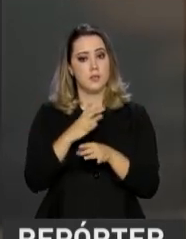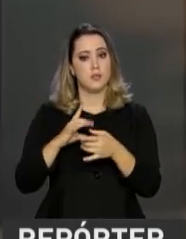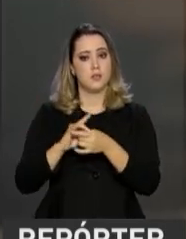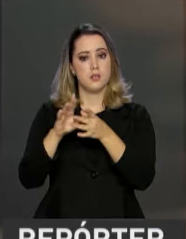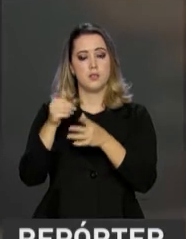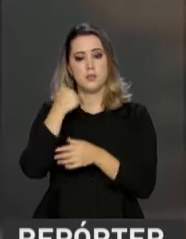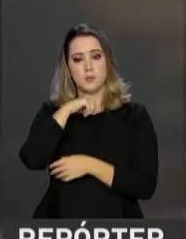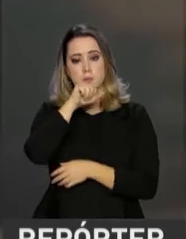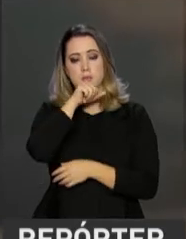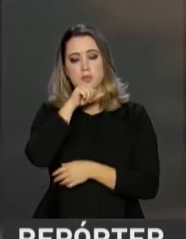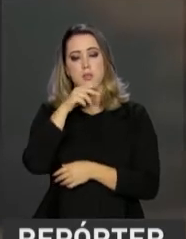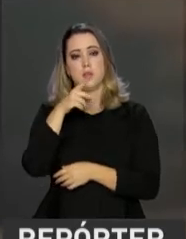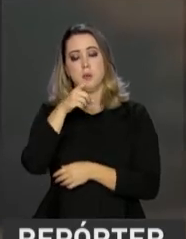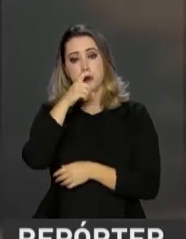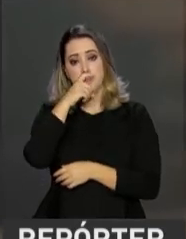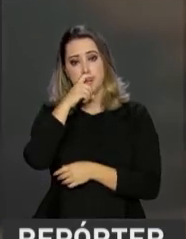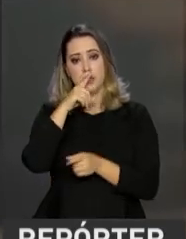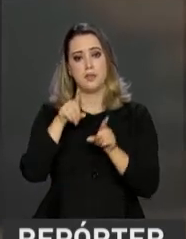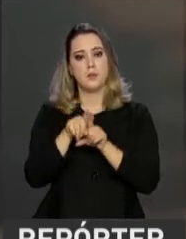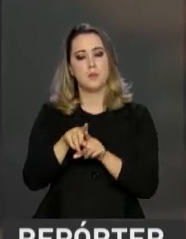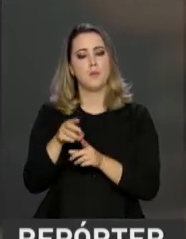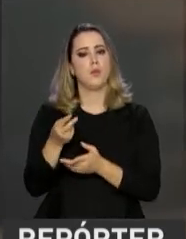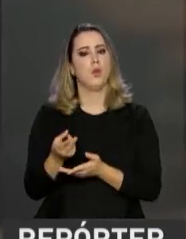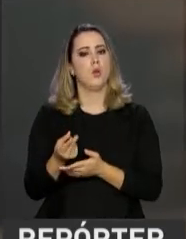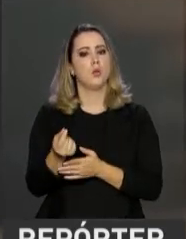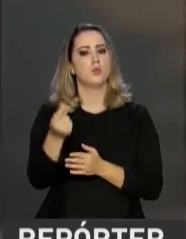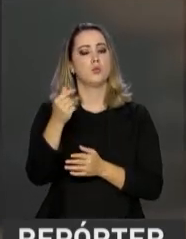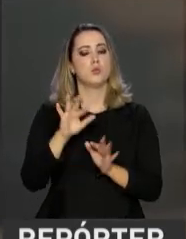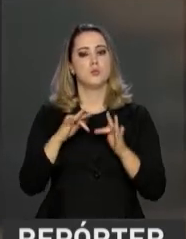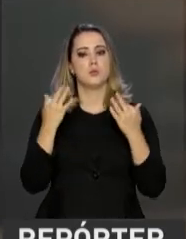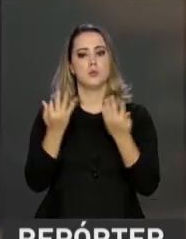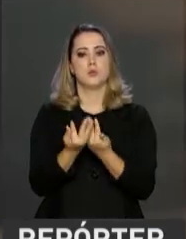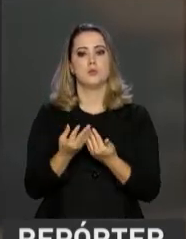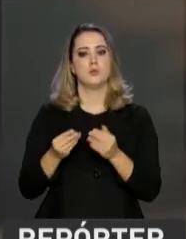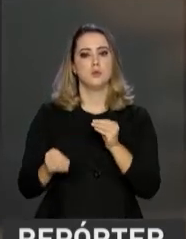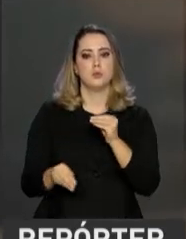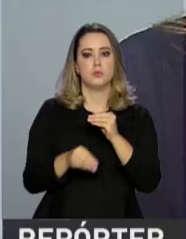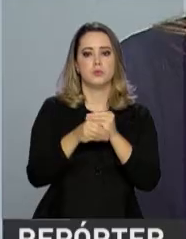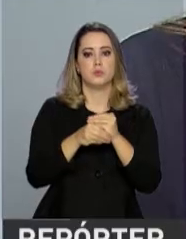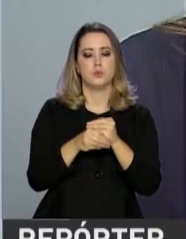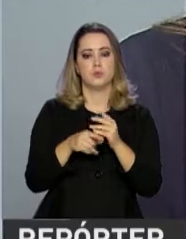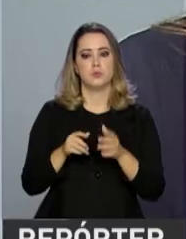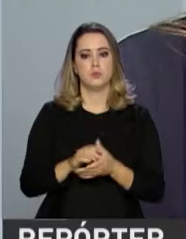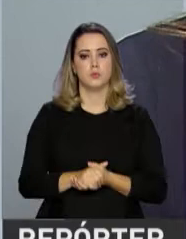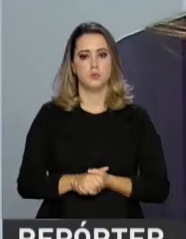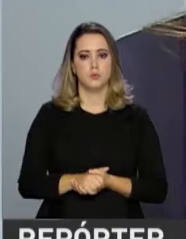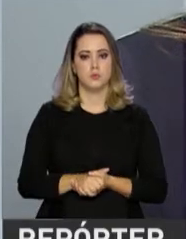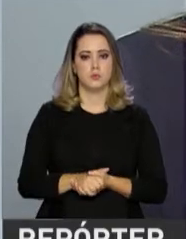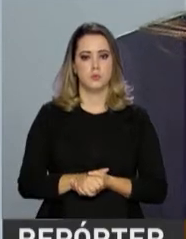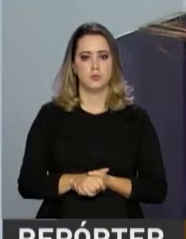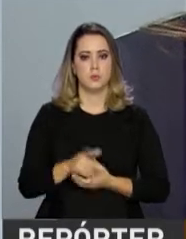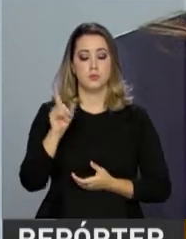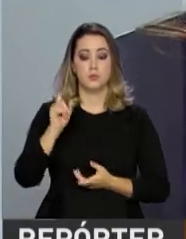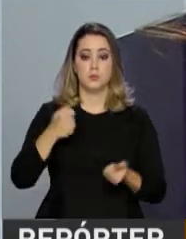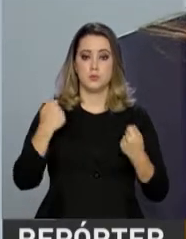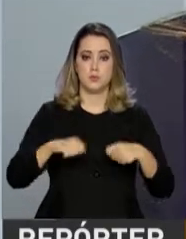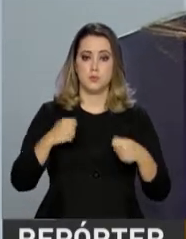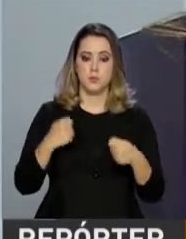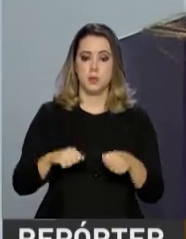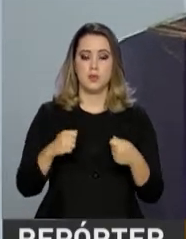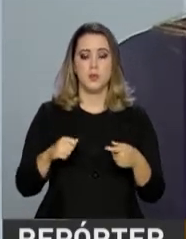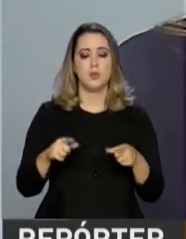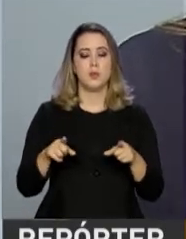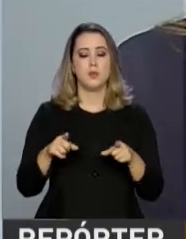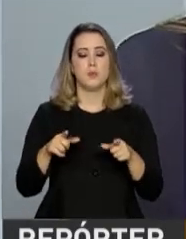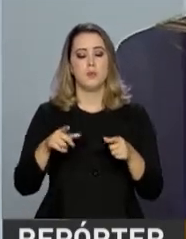paternidade o salário família eo adicional de insalubridade é preciso lembrar que todos os direitos básicos do trabalhador